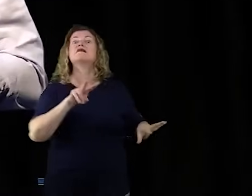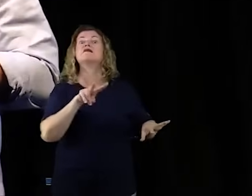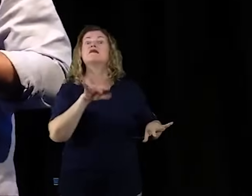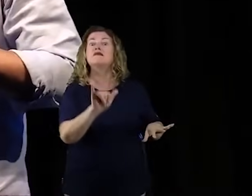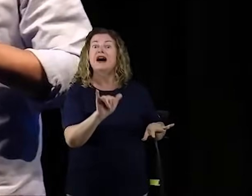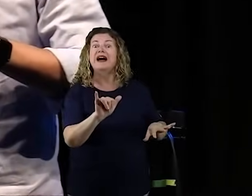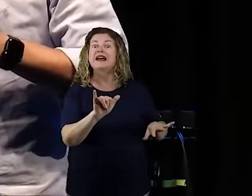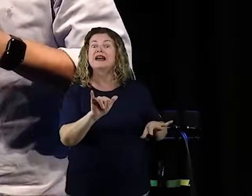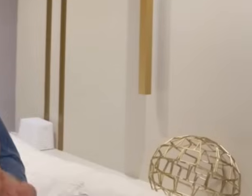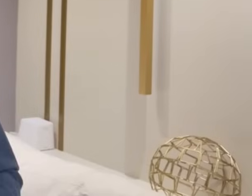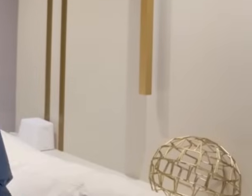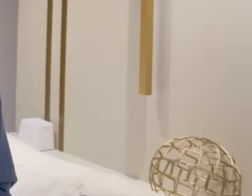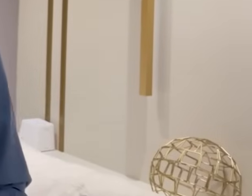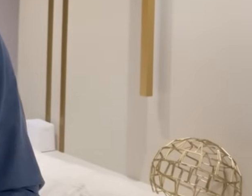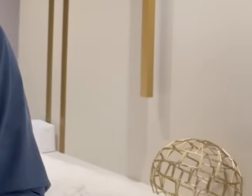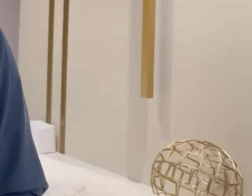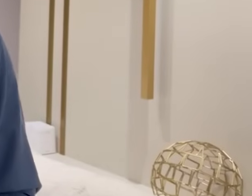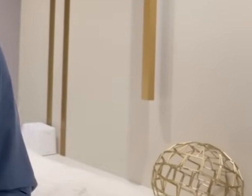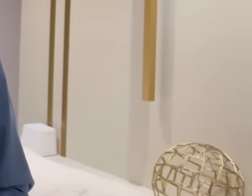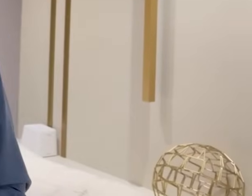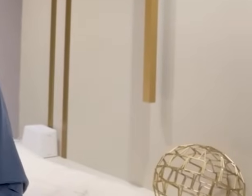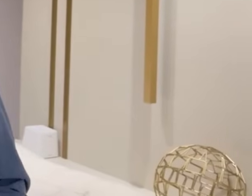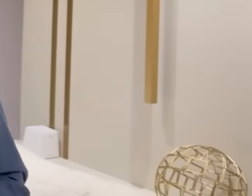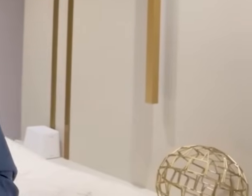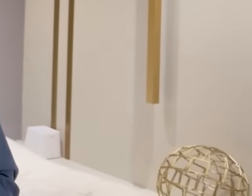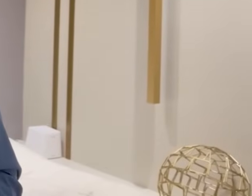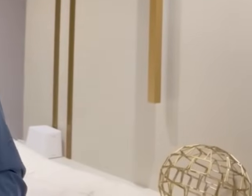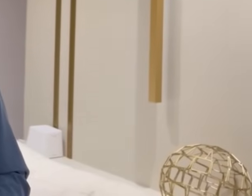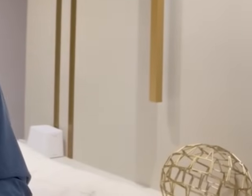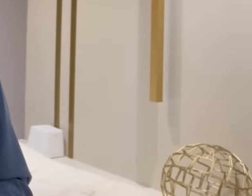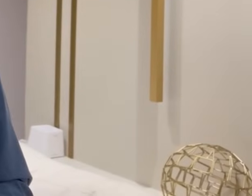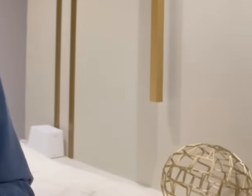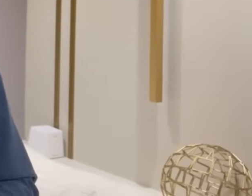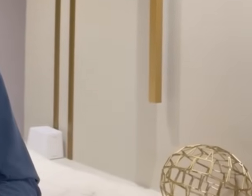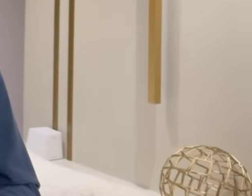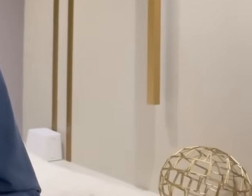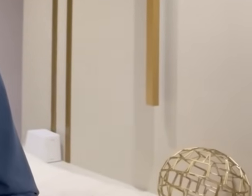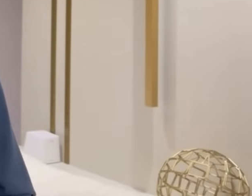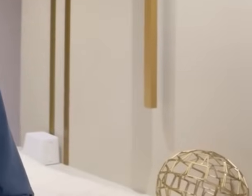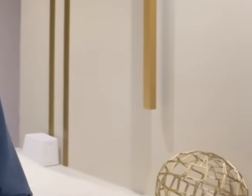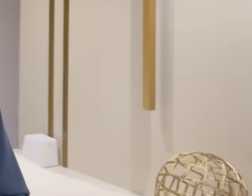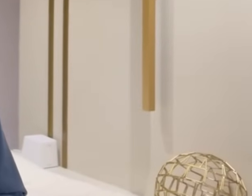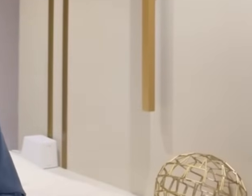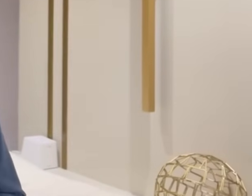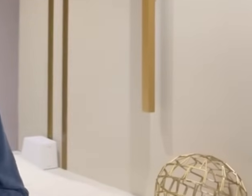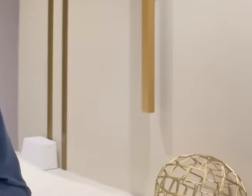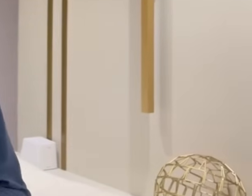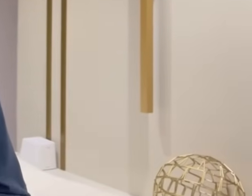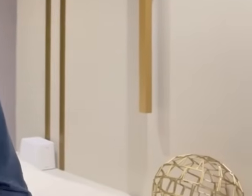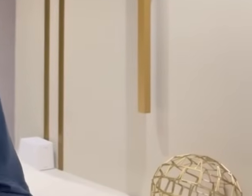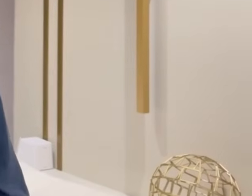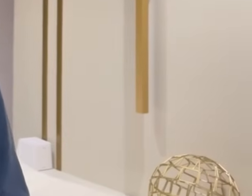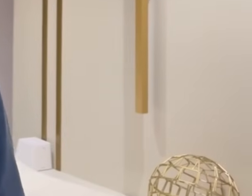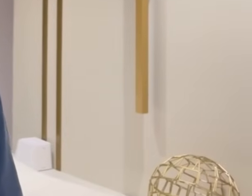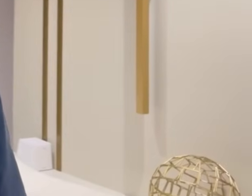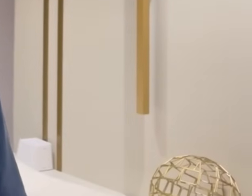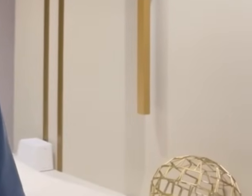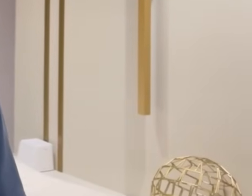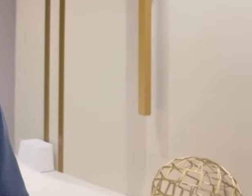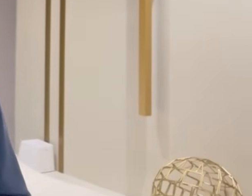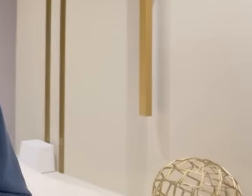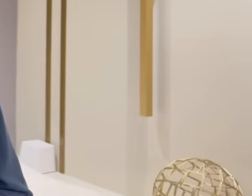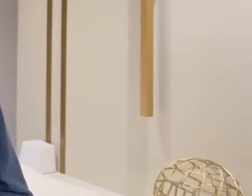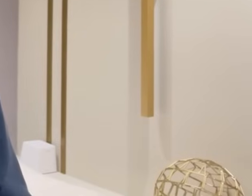pedra fundamental Fala povo lindo do Senhor você que tem crescido e sido edificado